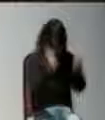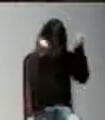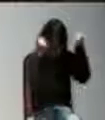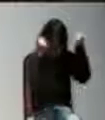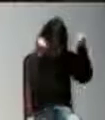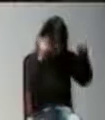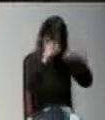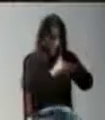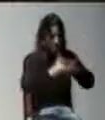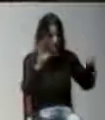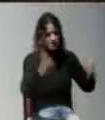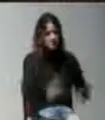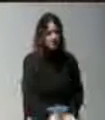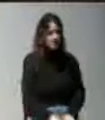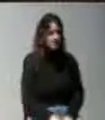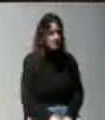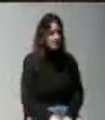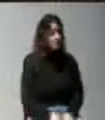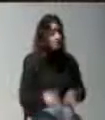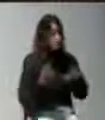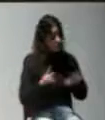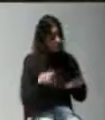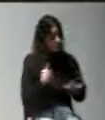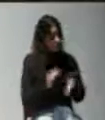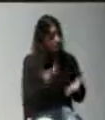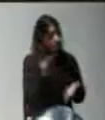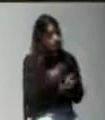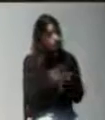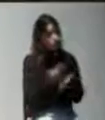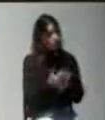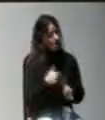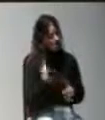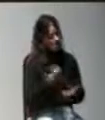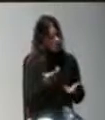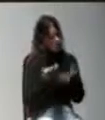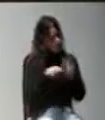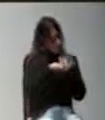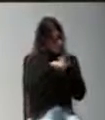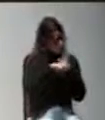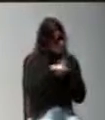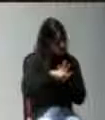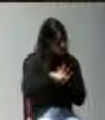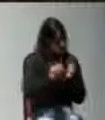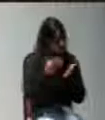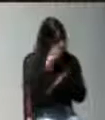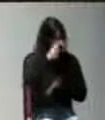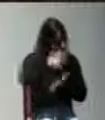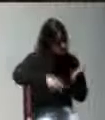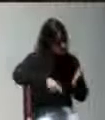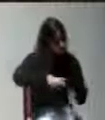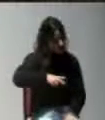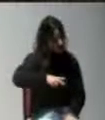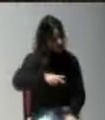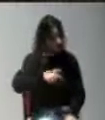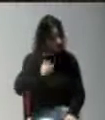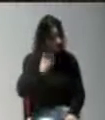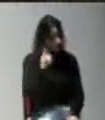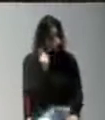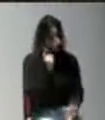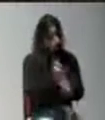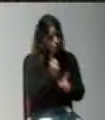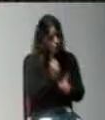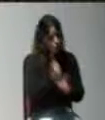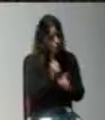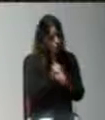Pois bem. Mesmo assim, a gente quer estudar, a gente quer pesquisar, a gente quer ler. Vamos lá encontrar-nos